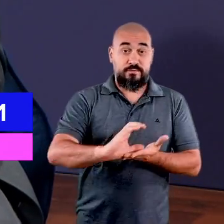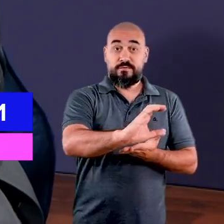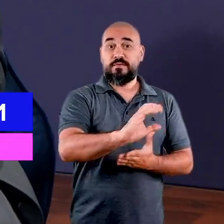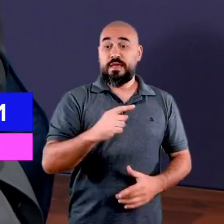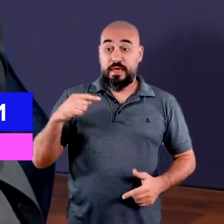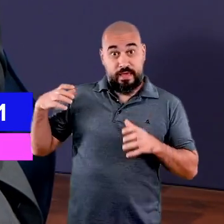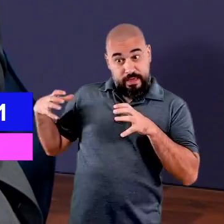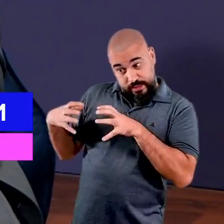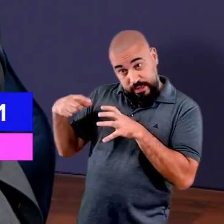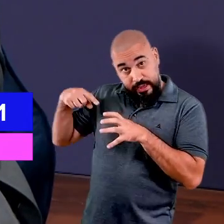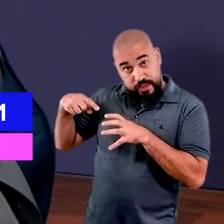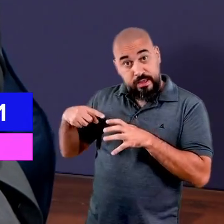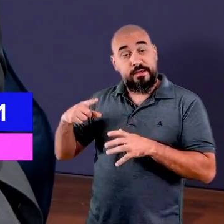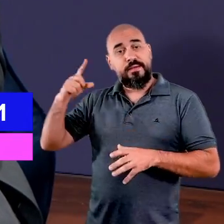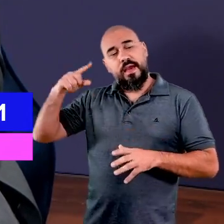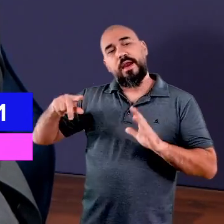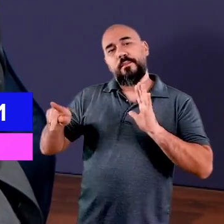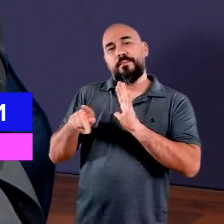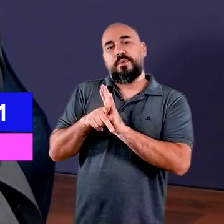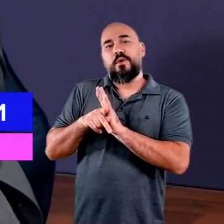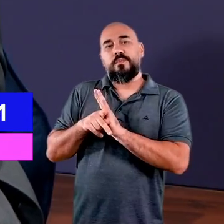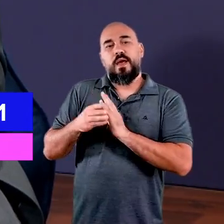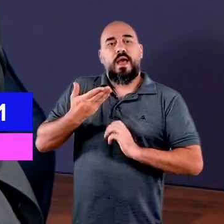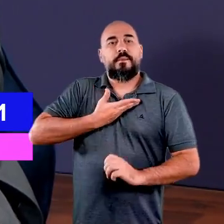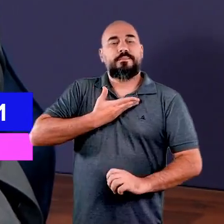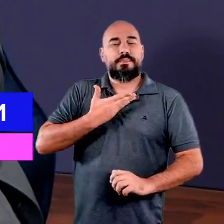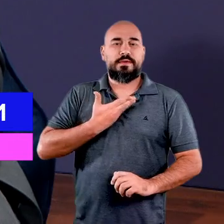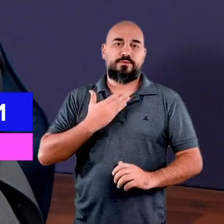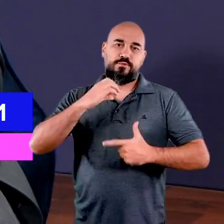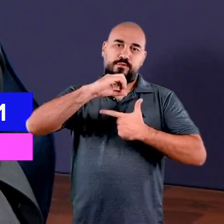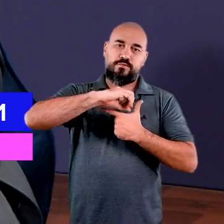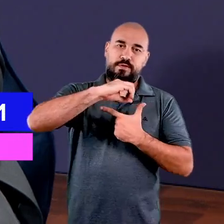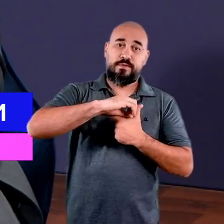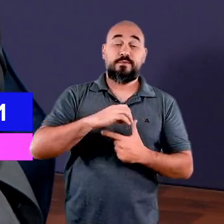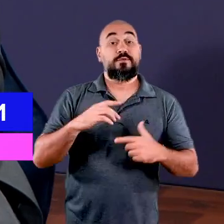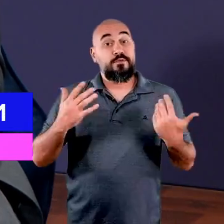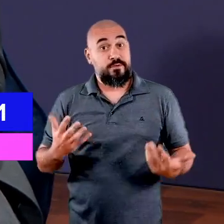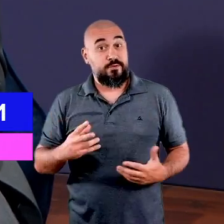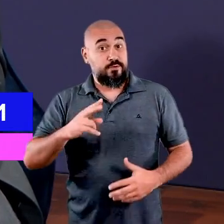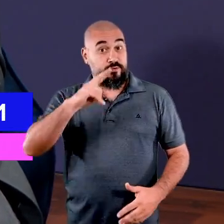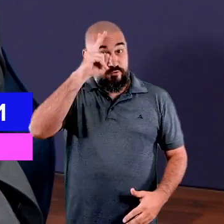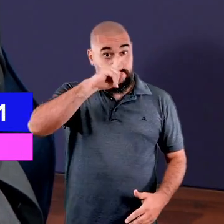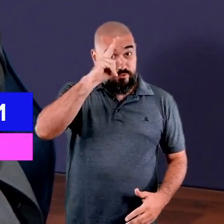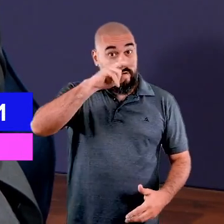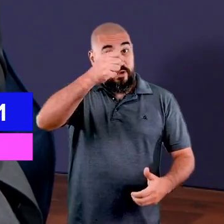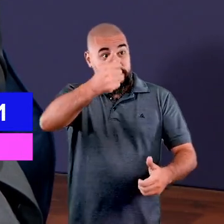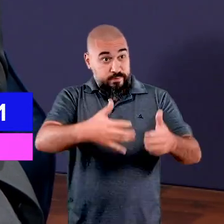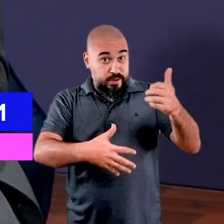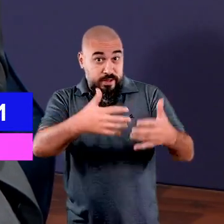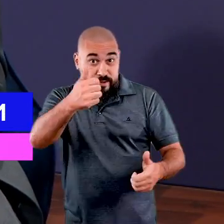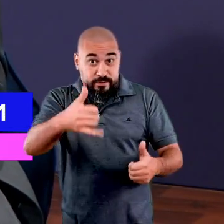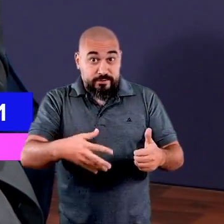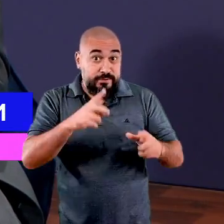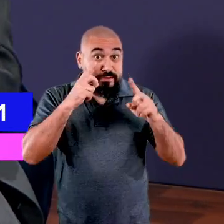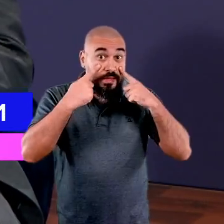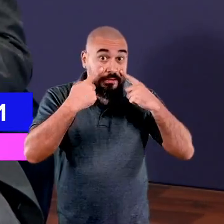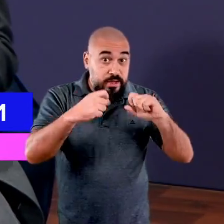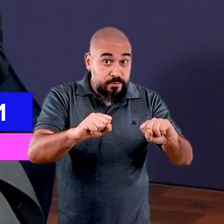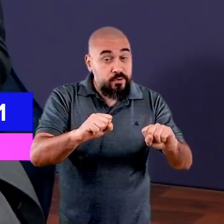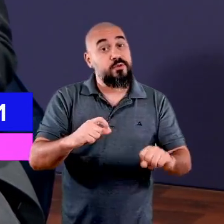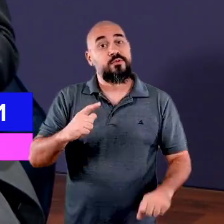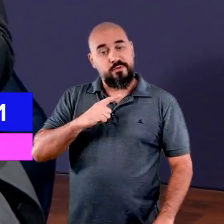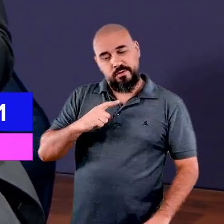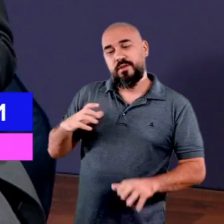do Novo Tempo. Em cada história que nós contamos, há uma parte de cada anjo da esperança, que todos os meses